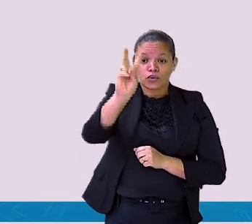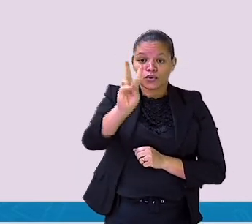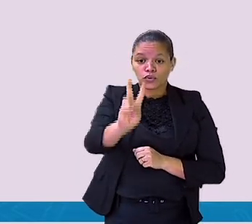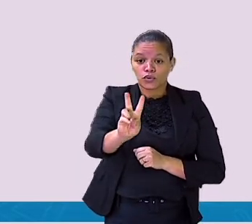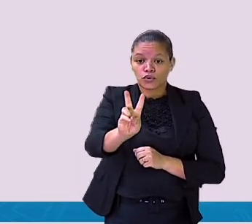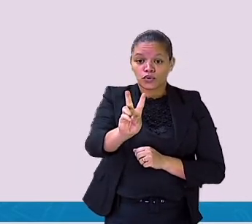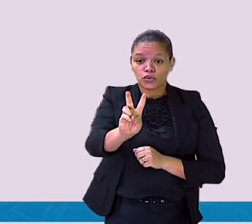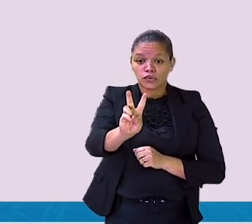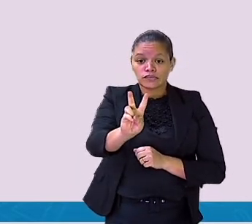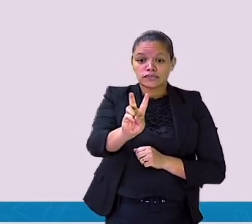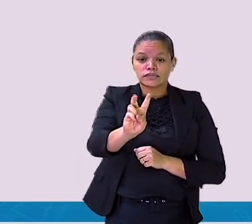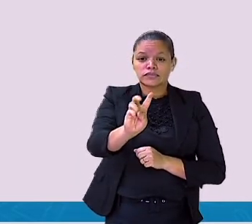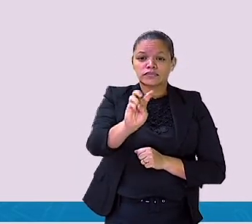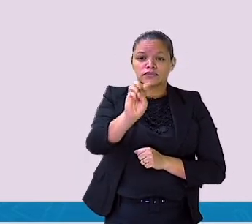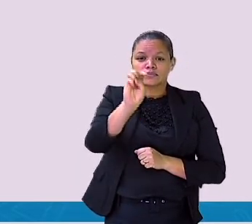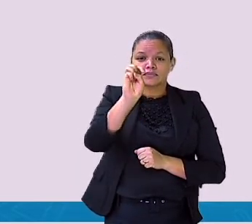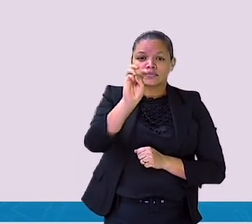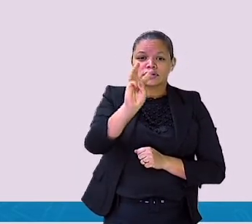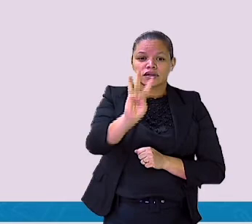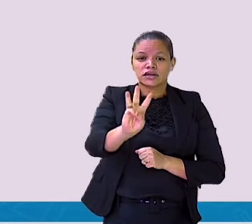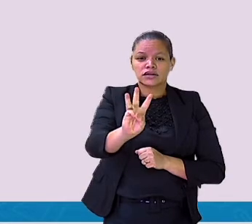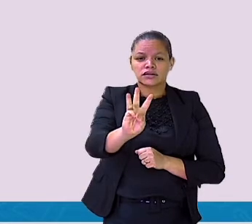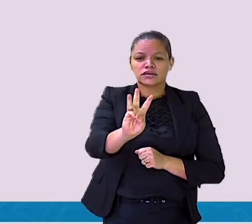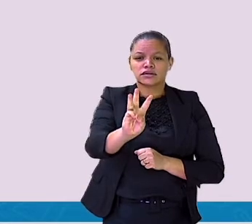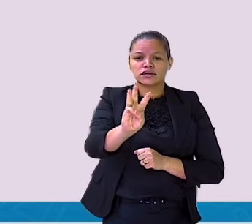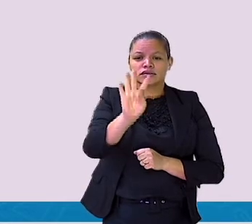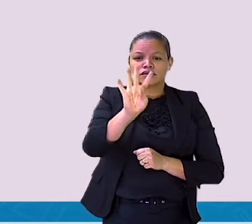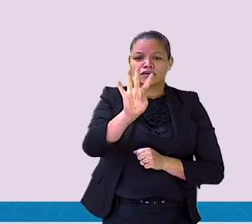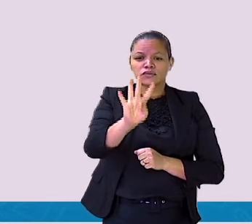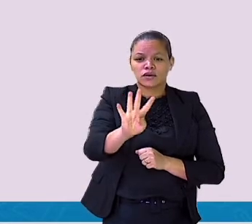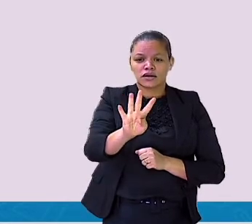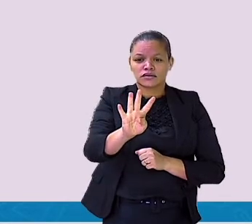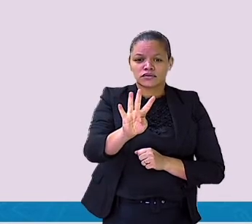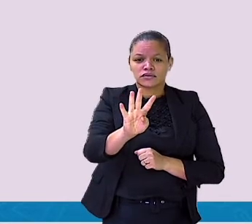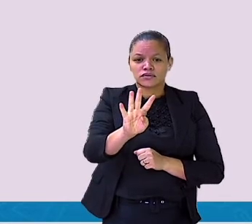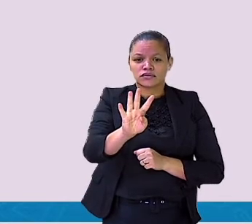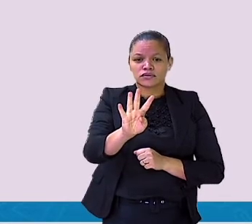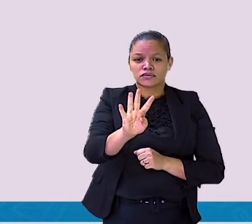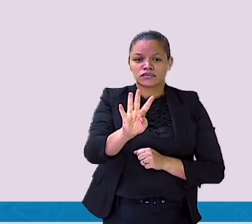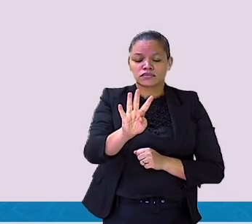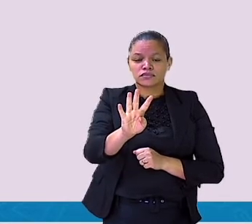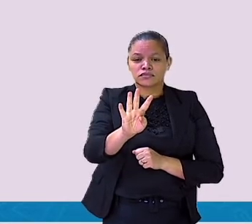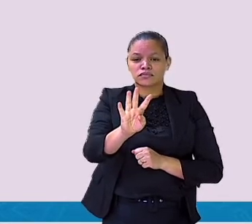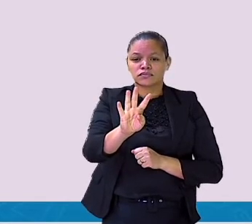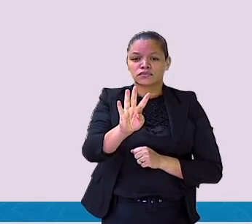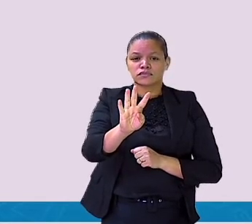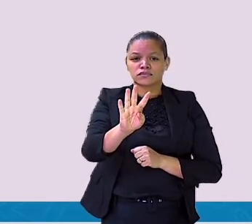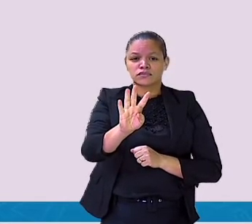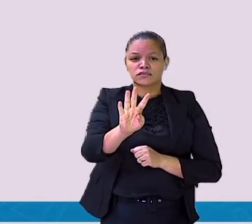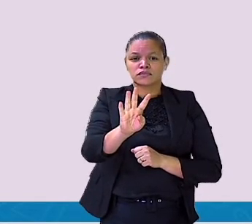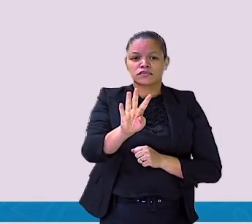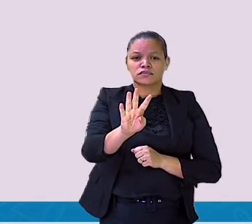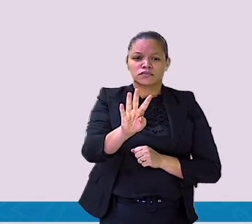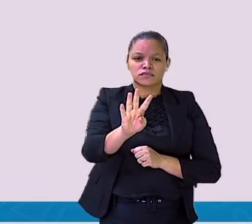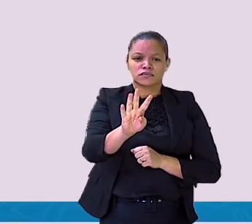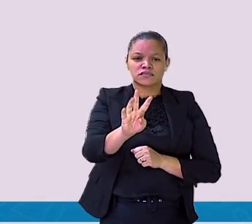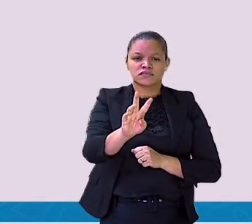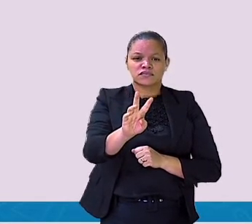parágrafo 3, parágrafo 4. Vamos continuar.